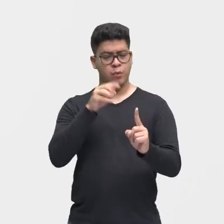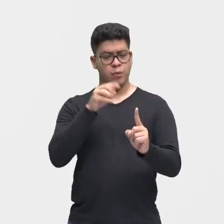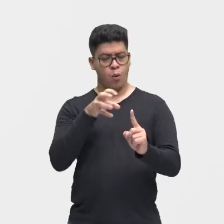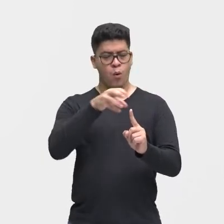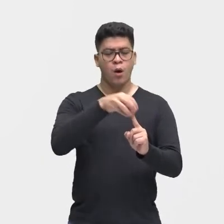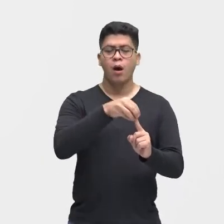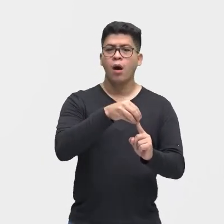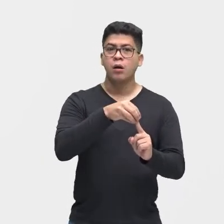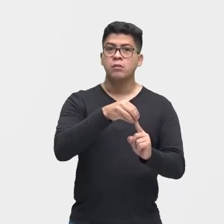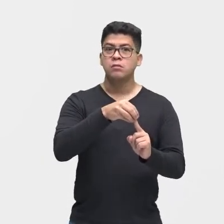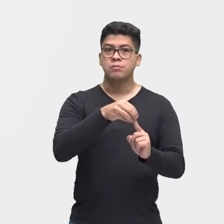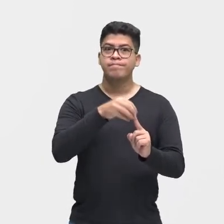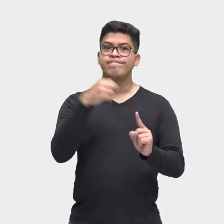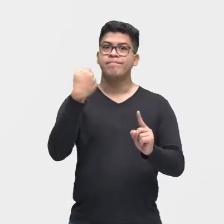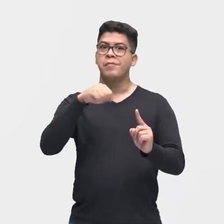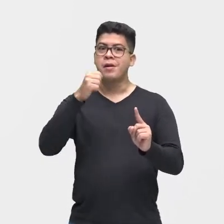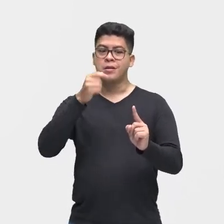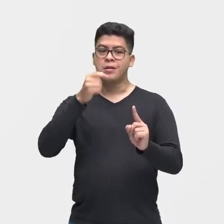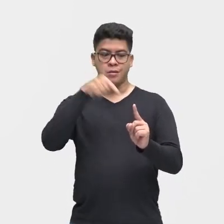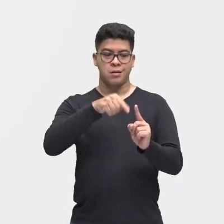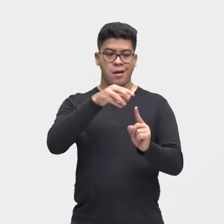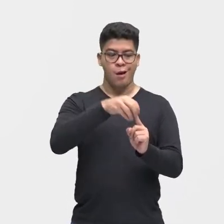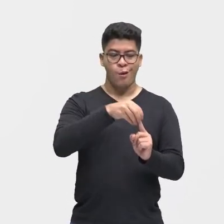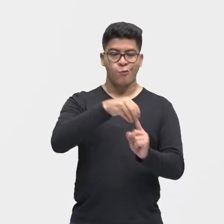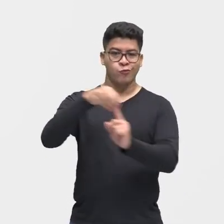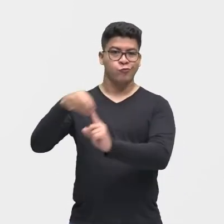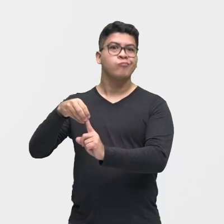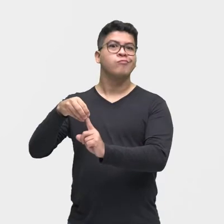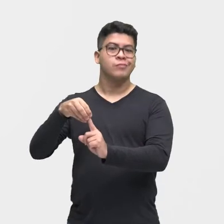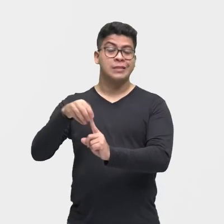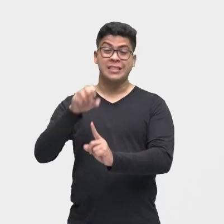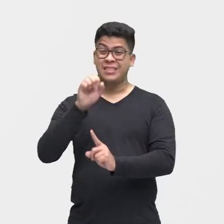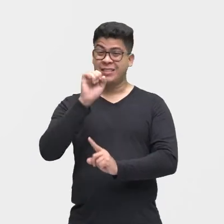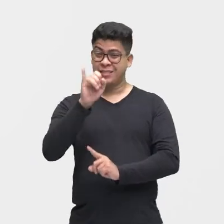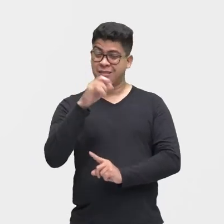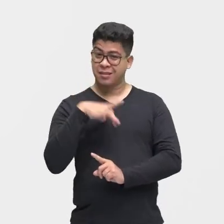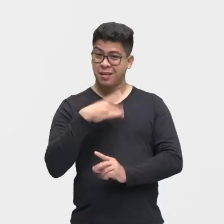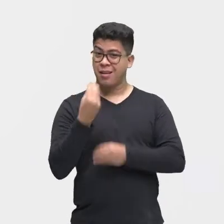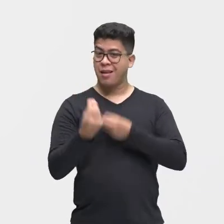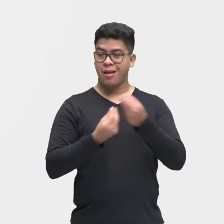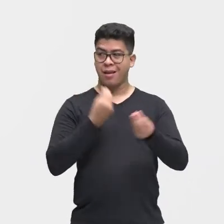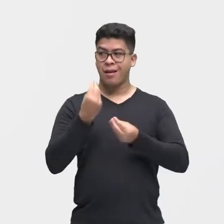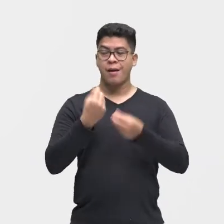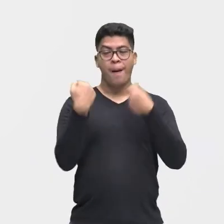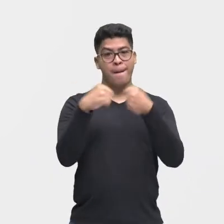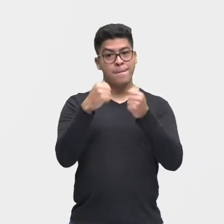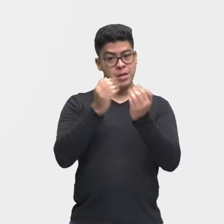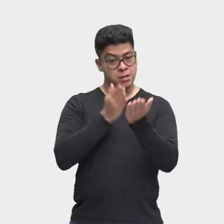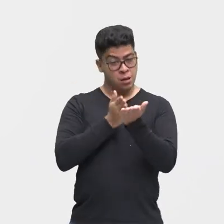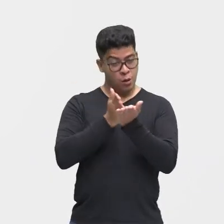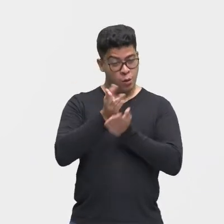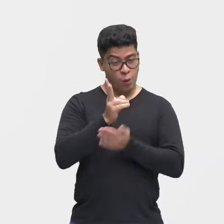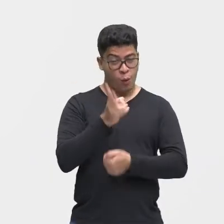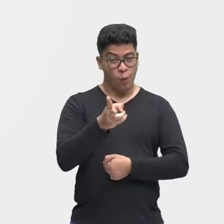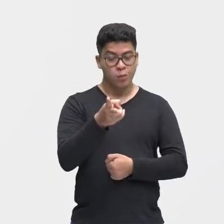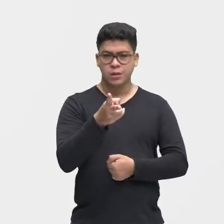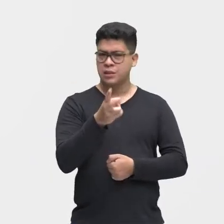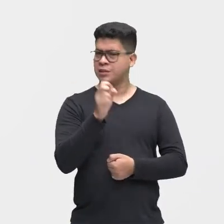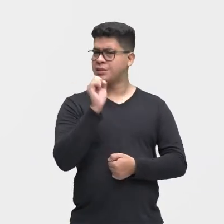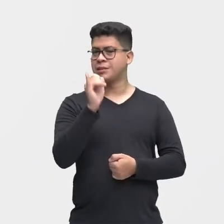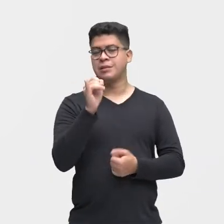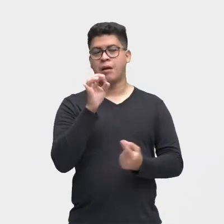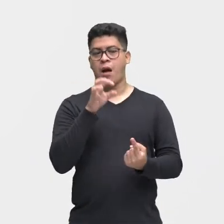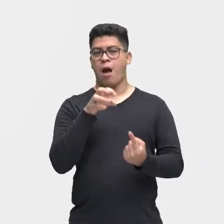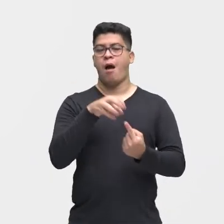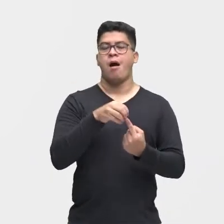com ela ou seja se eu toquei lá no meu peão eu tenho que fazer um lance com ela não tem essa não